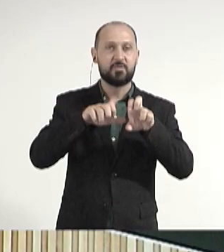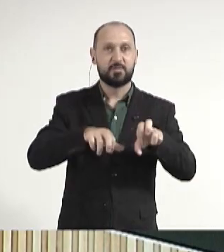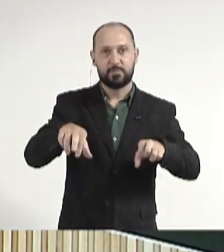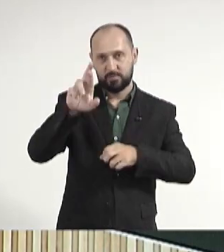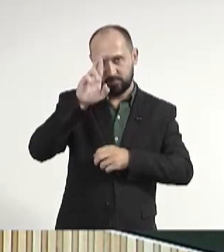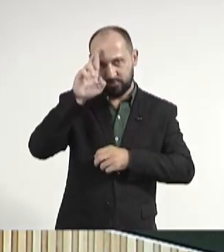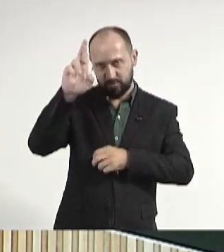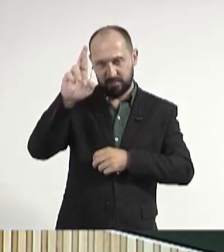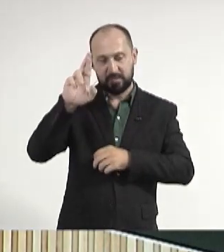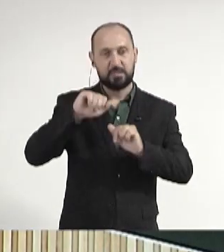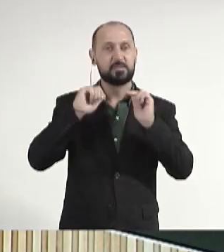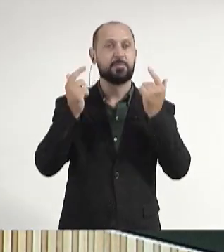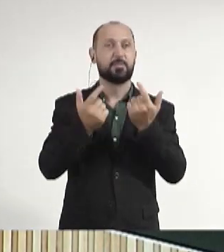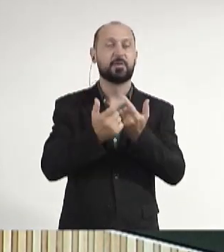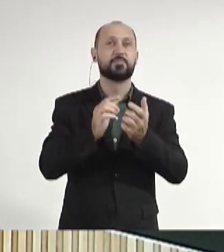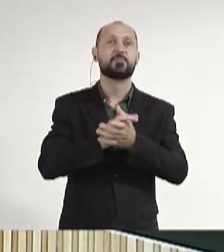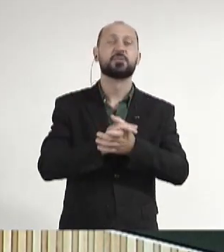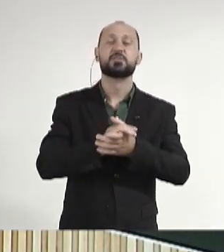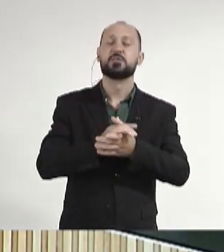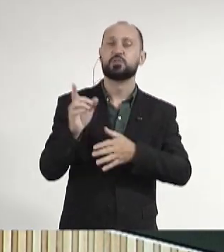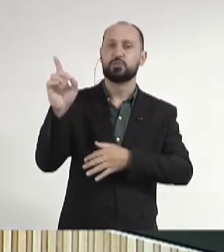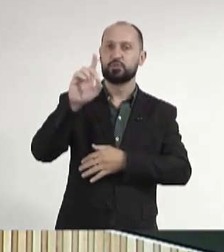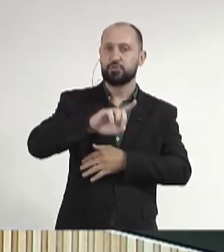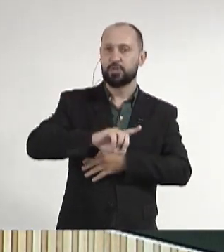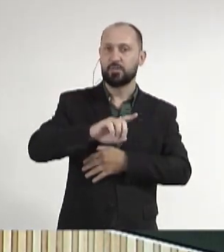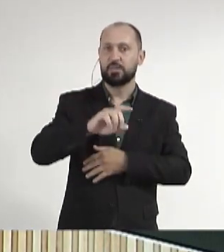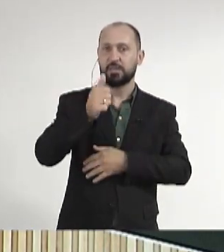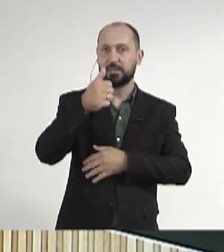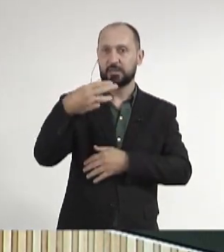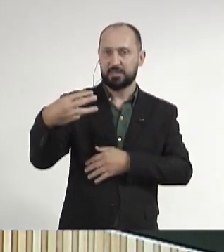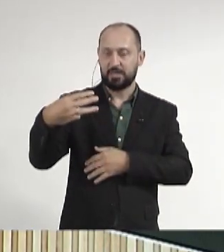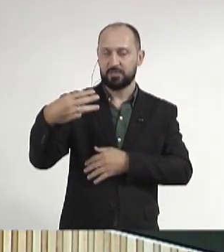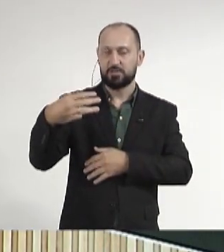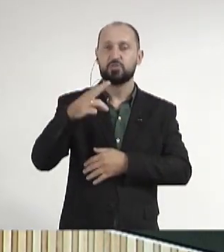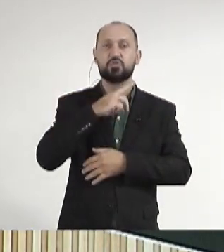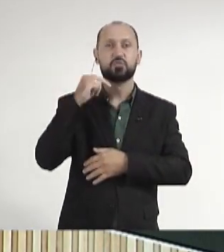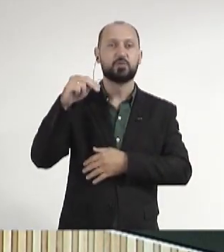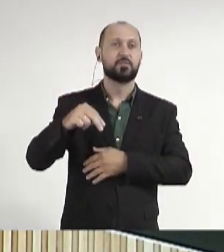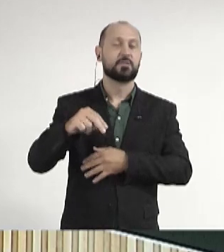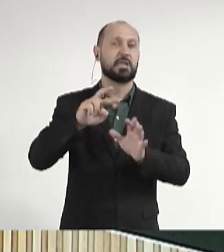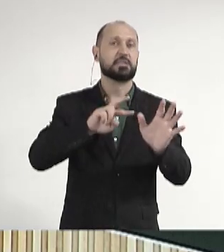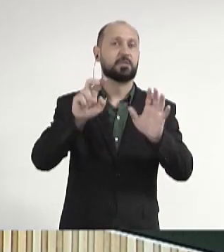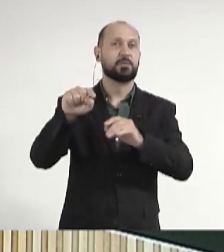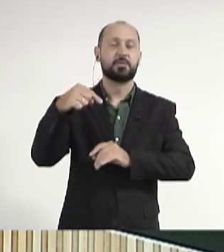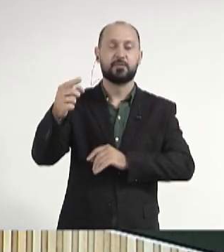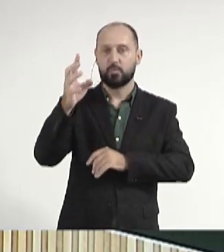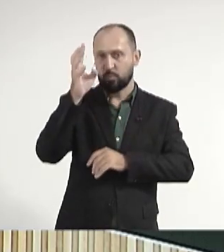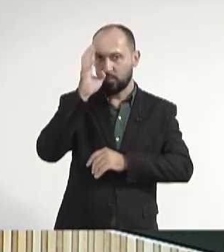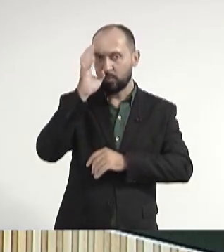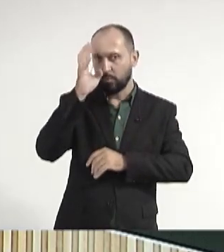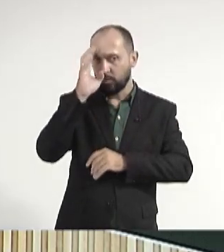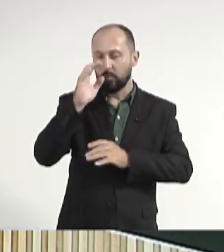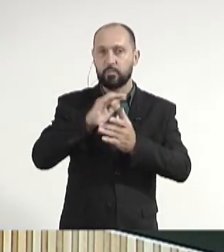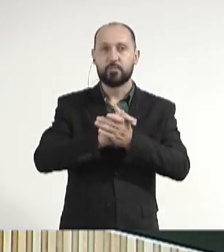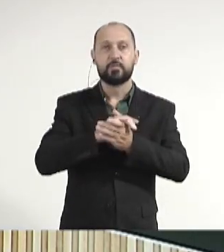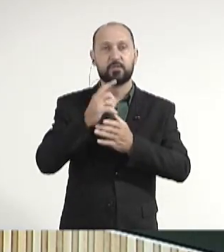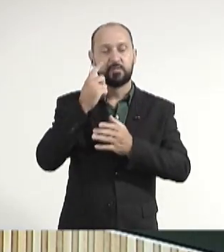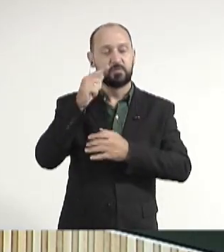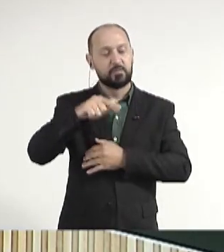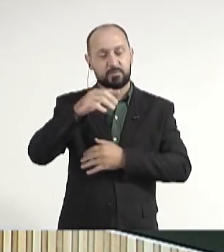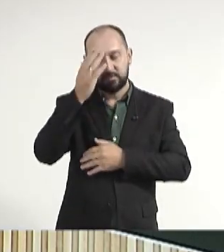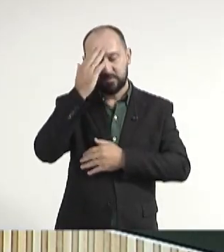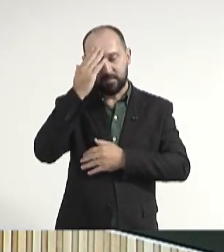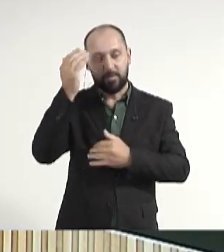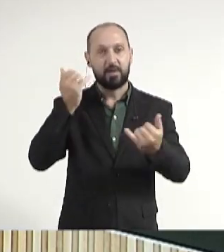mesa diretora da Assembleia Legislativa, que deve acontecer no próximo dia 13 de novembro, na semana que vem, quarta-feira, e você vai ficar por dentro de